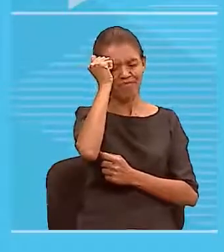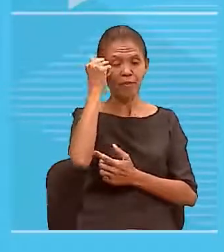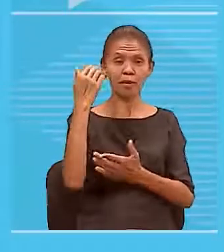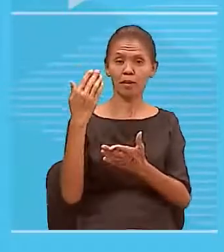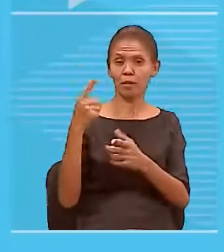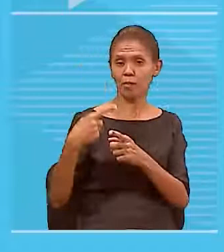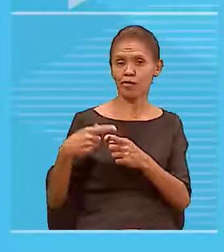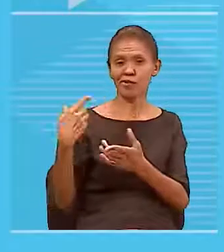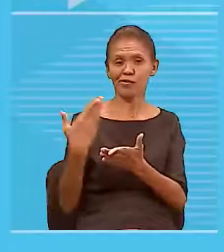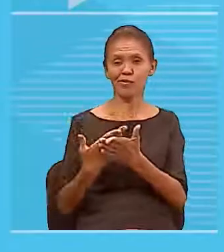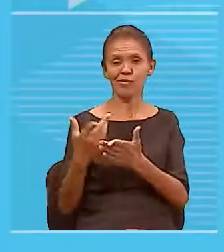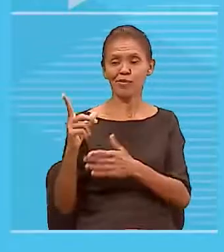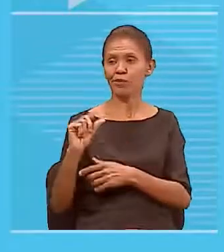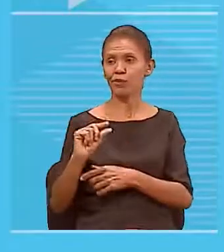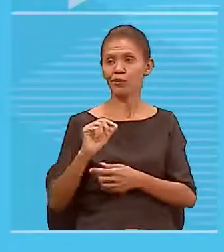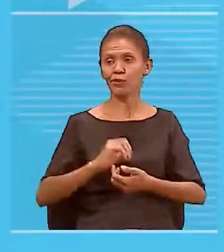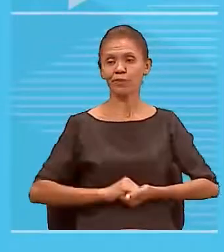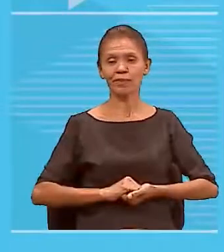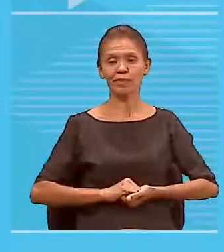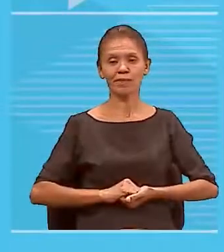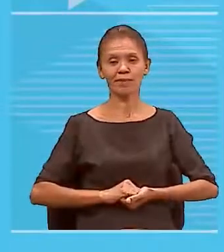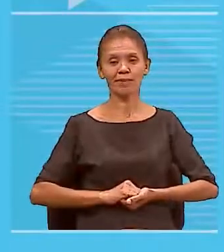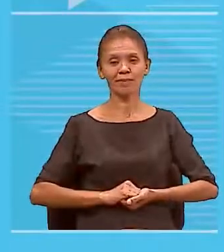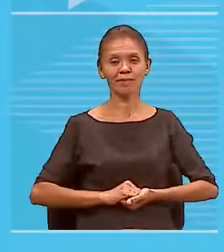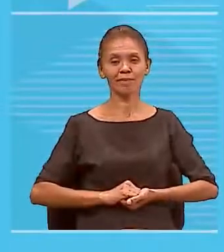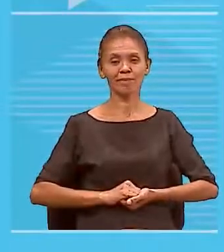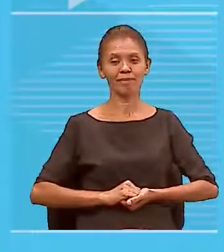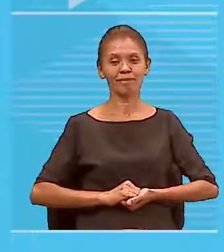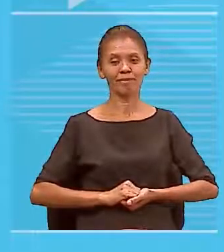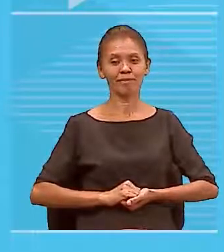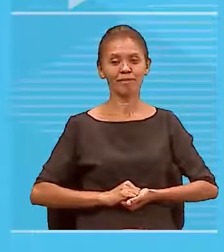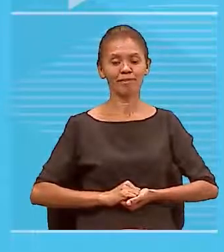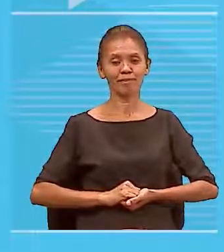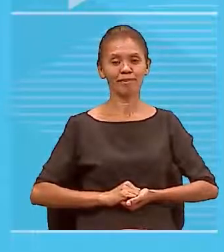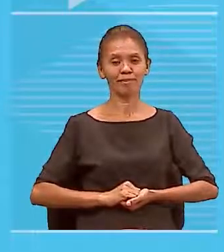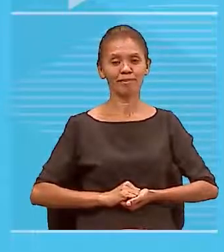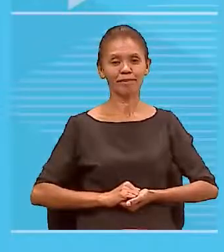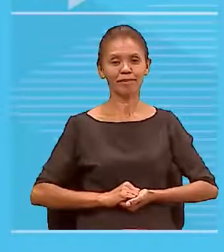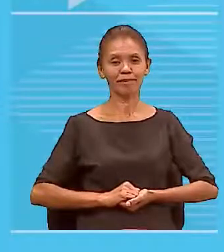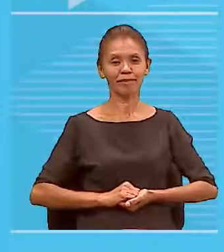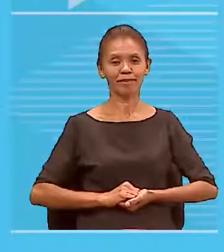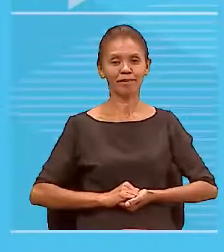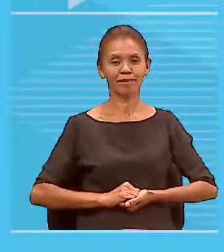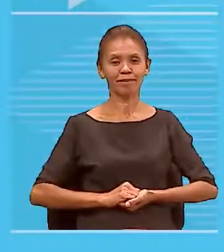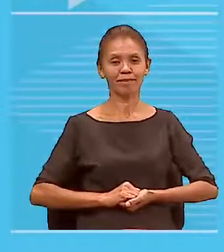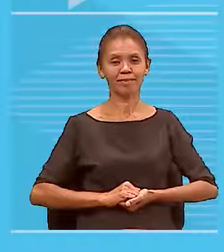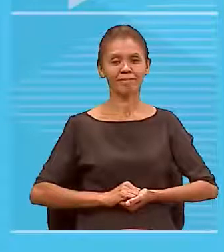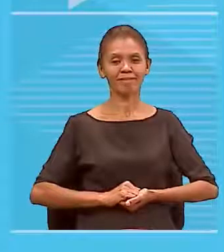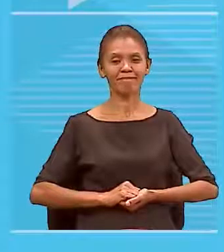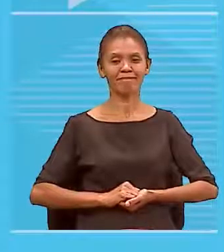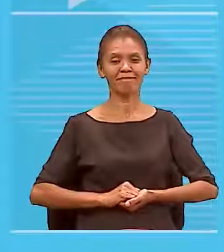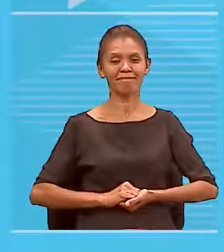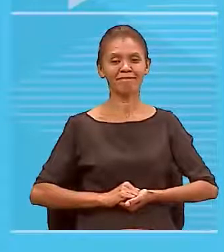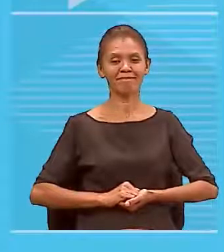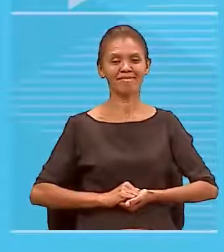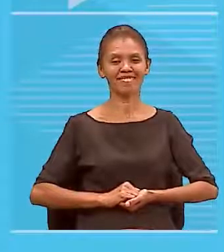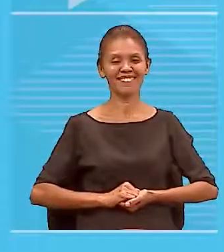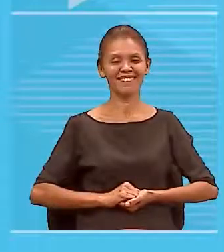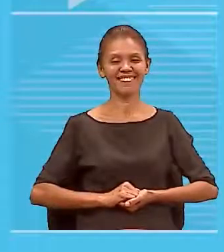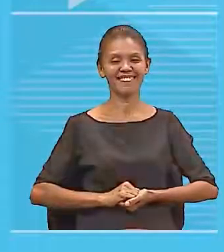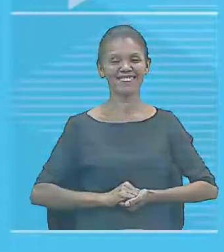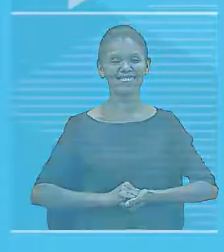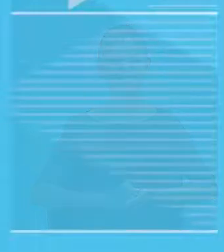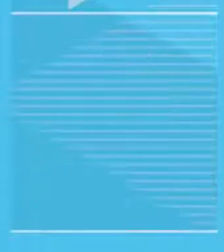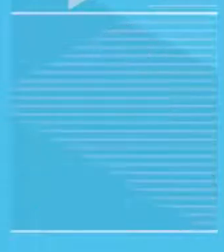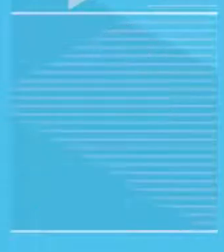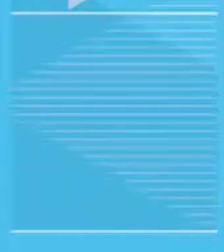integrante do verbo ele faz parte do verbo viu Raquel faz parte do